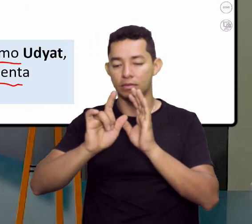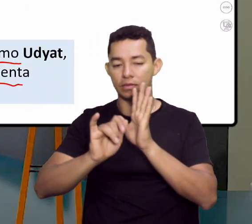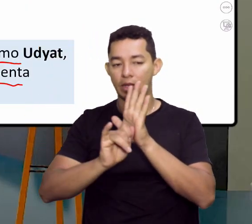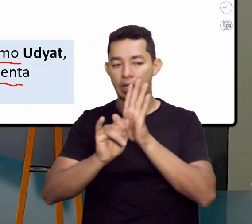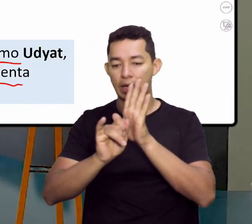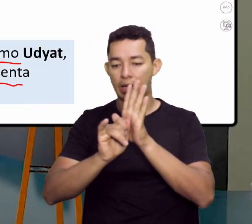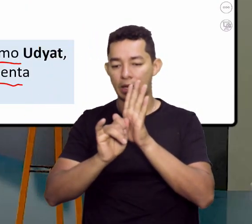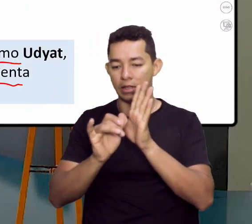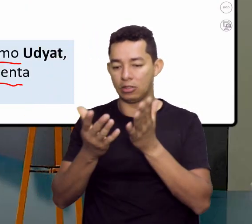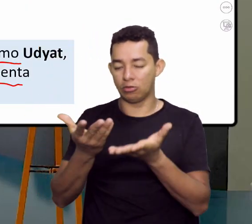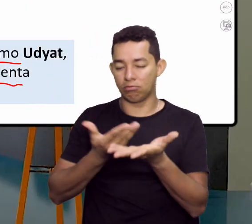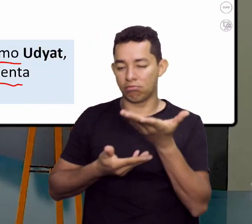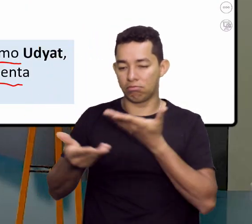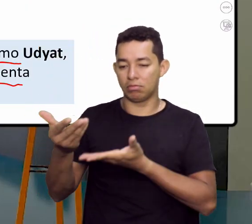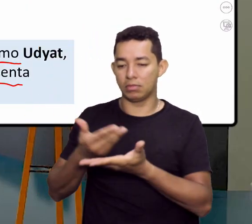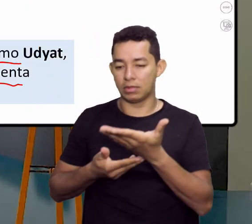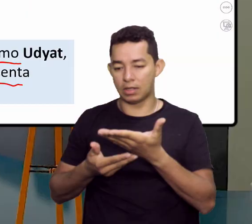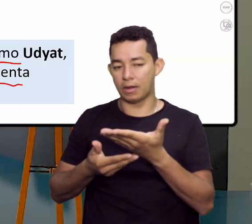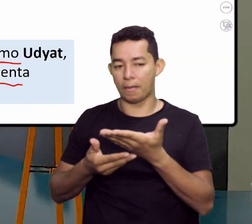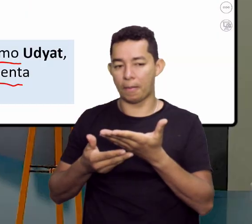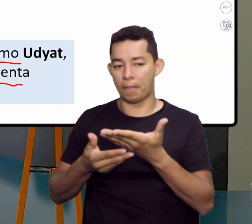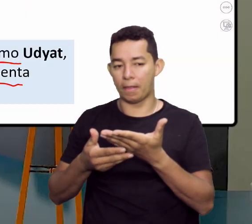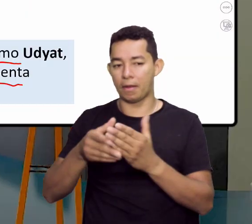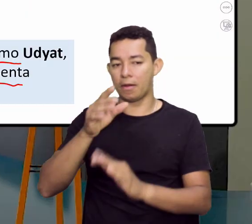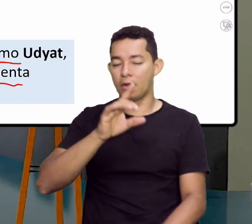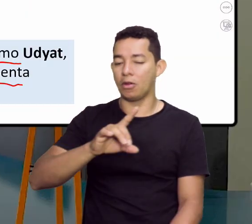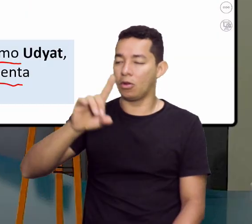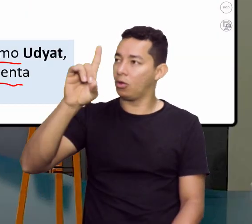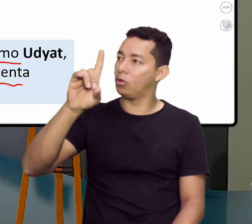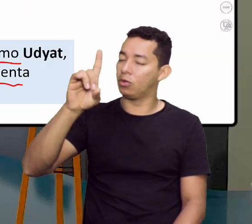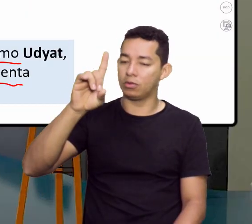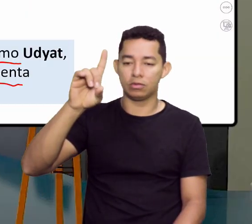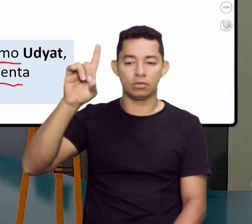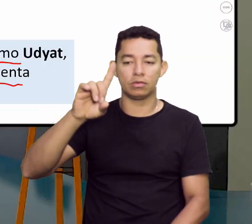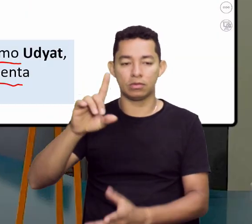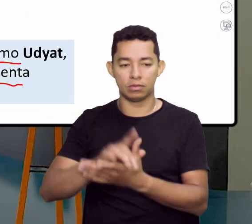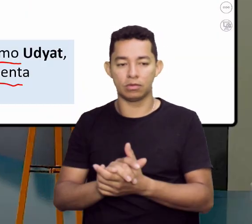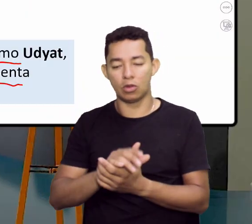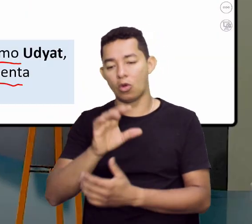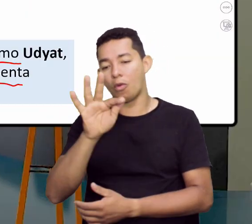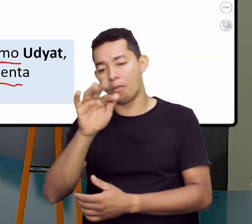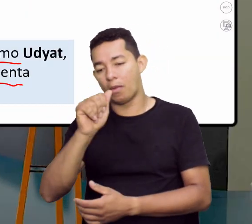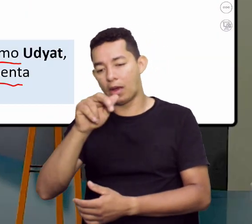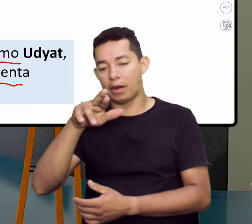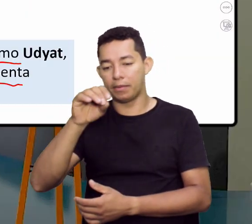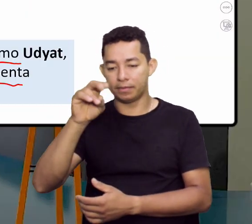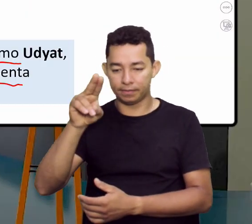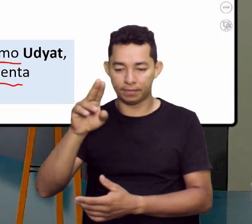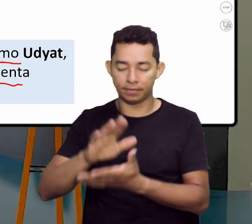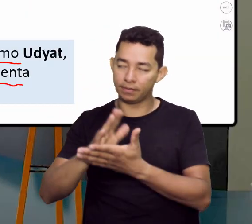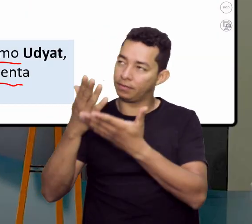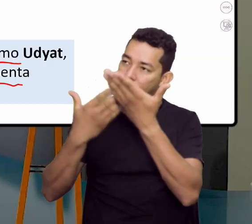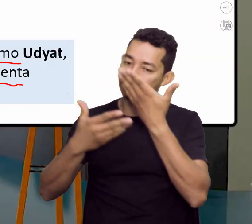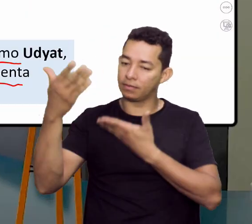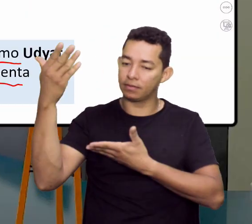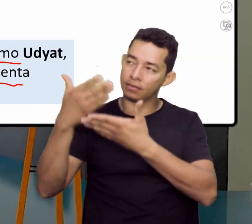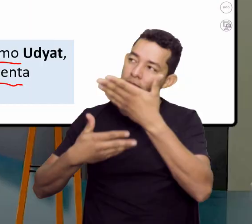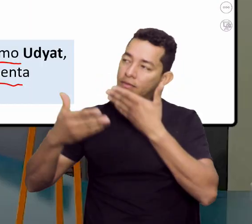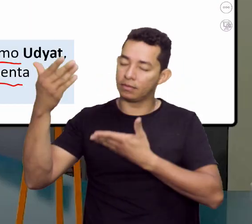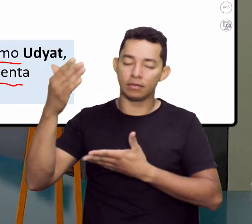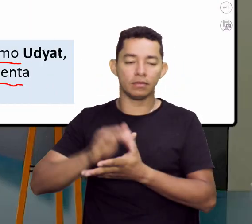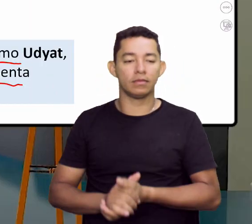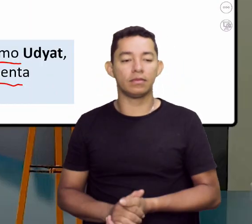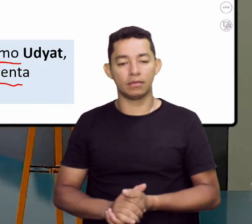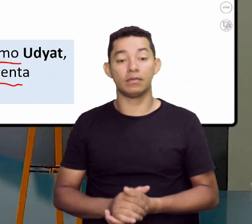identidade, essa intimidade com o faraó, ou vice-versa, né? O faraó tinha essa intimidade com os deuses. Então, por conta